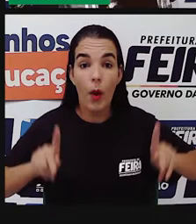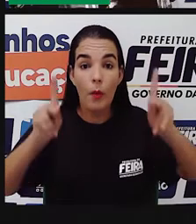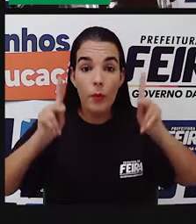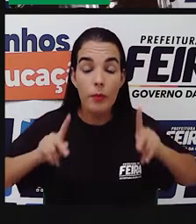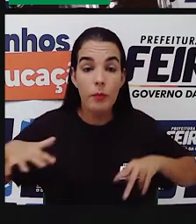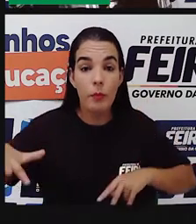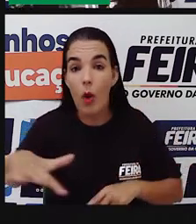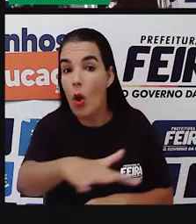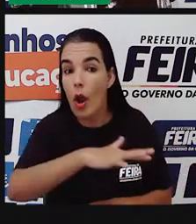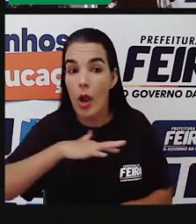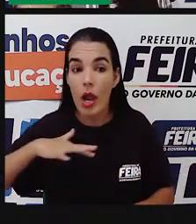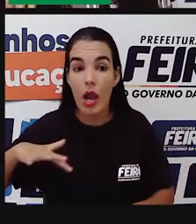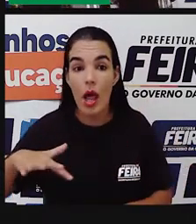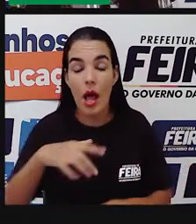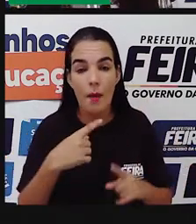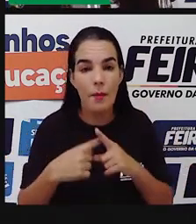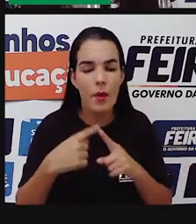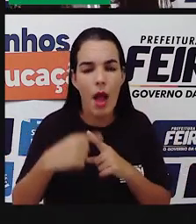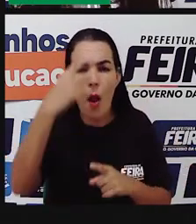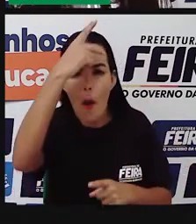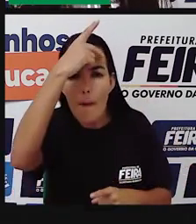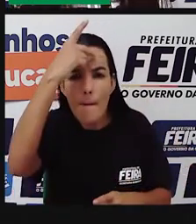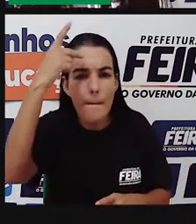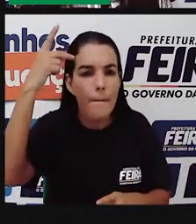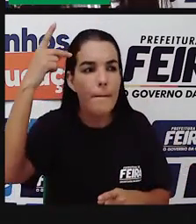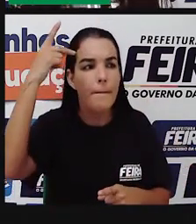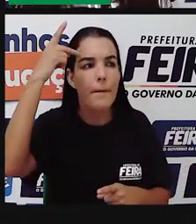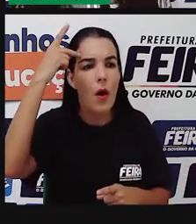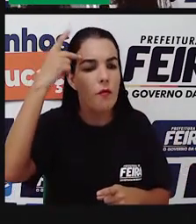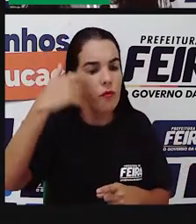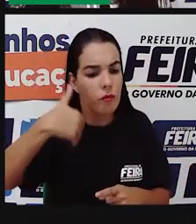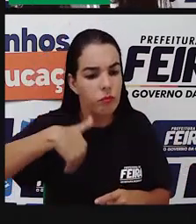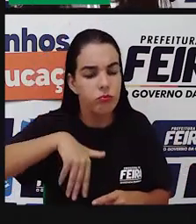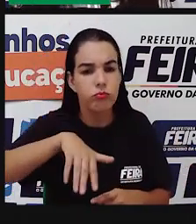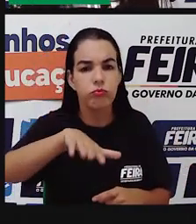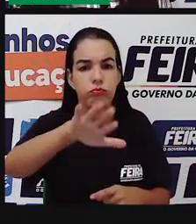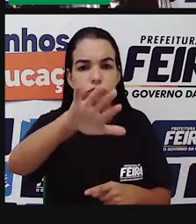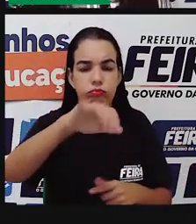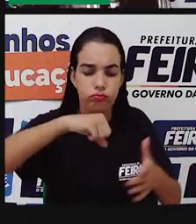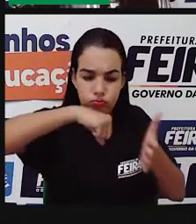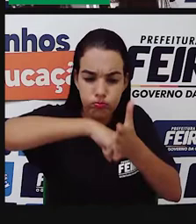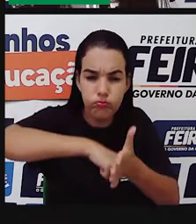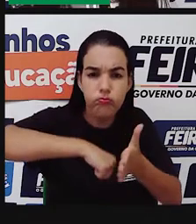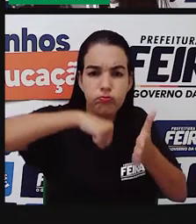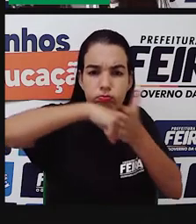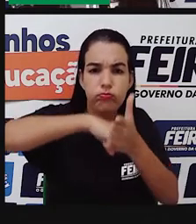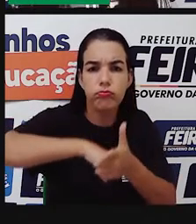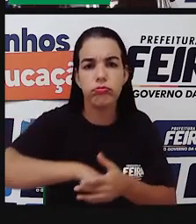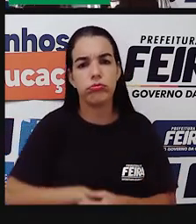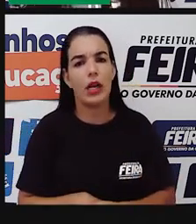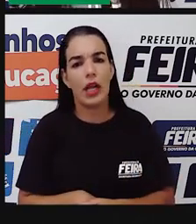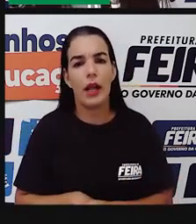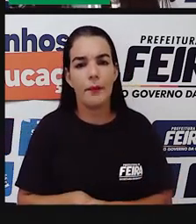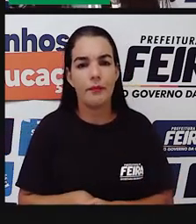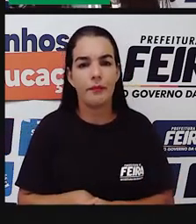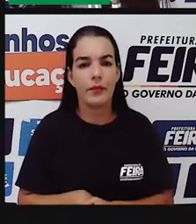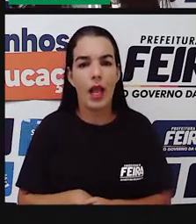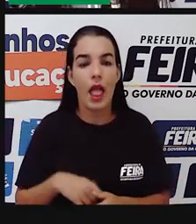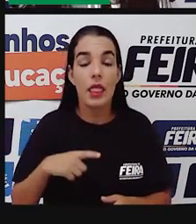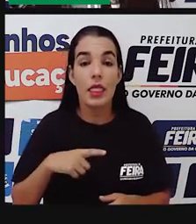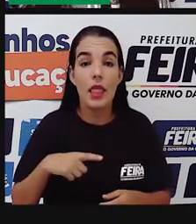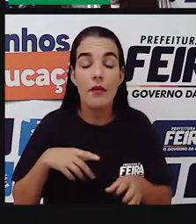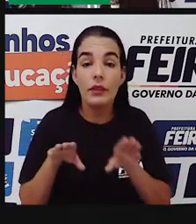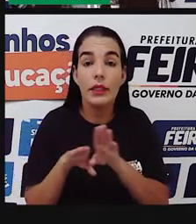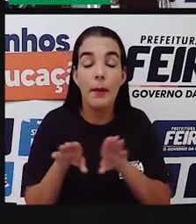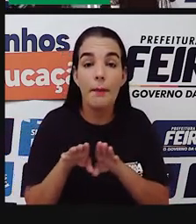próprio povo, geralmente, de forma assim geral, a maioria eram os alfaiates. Nós tivemos também